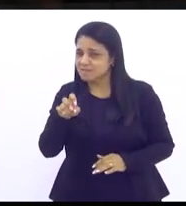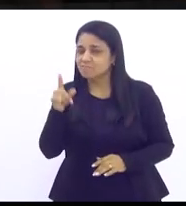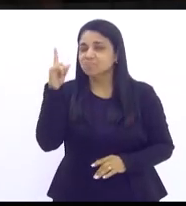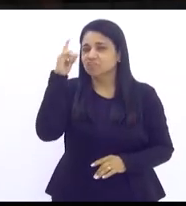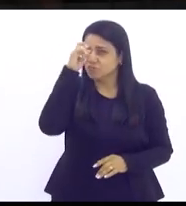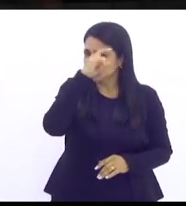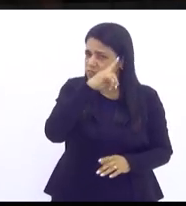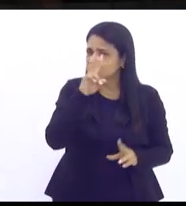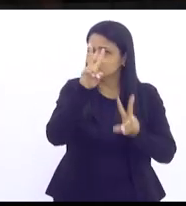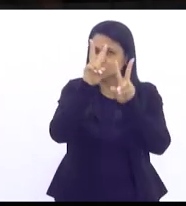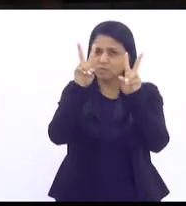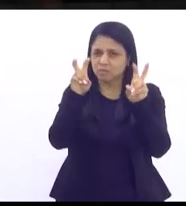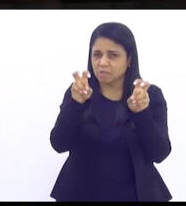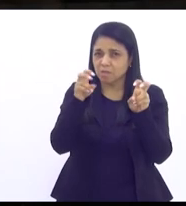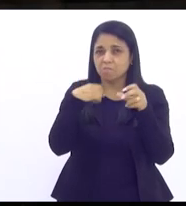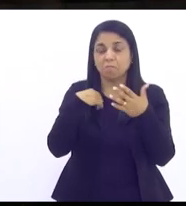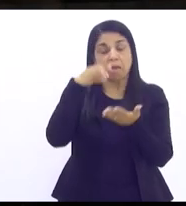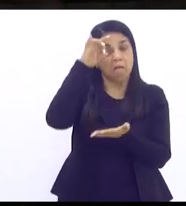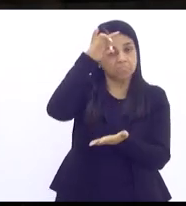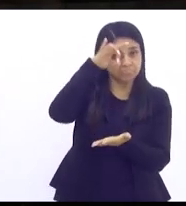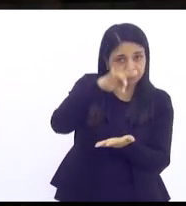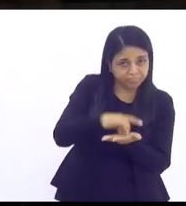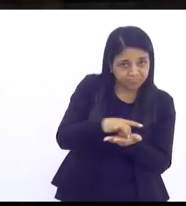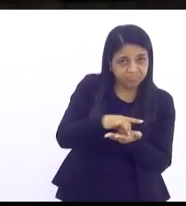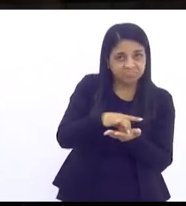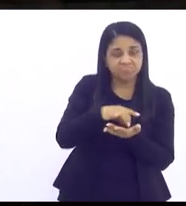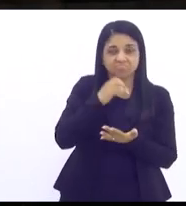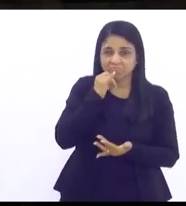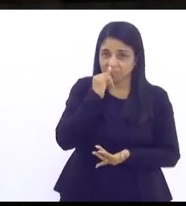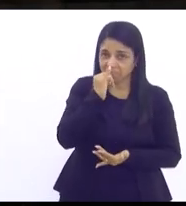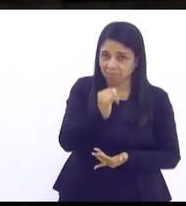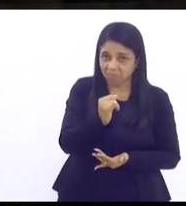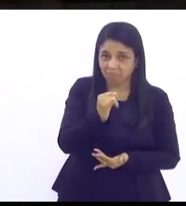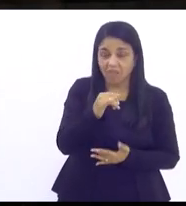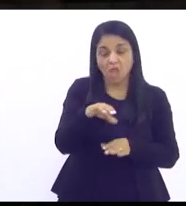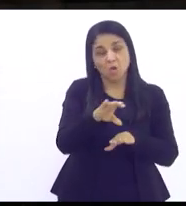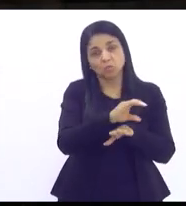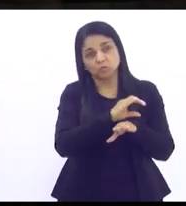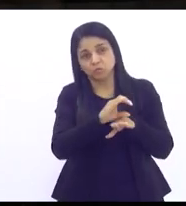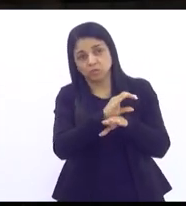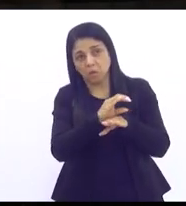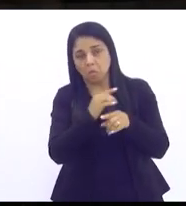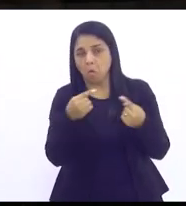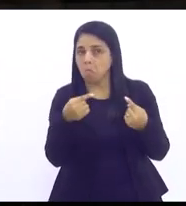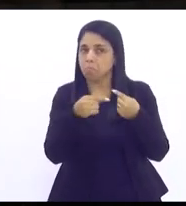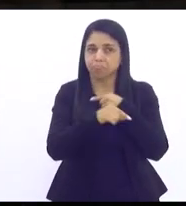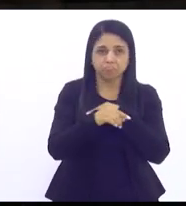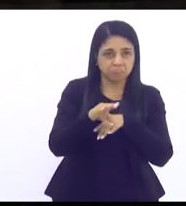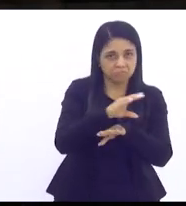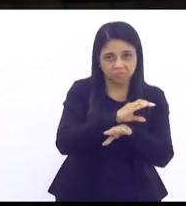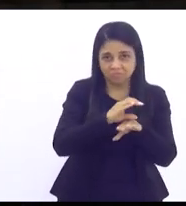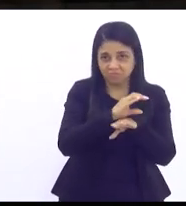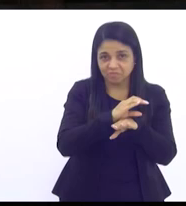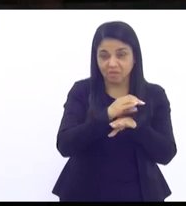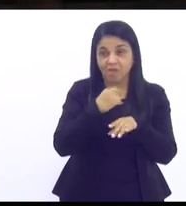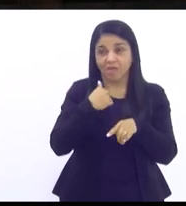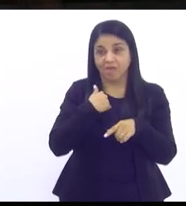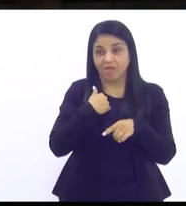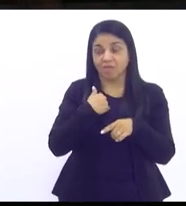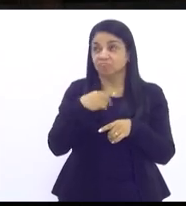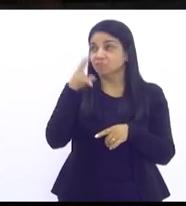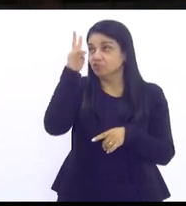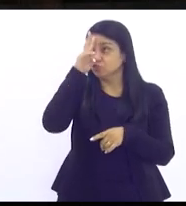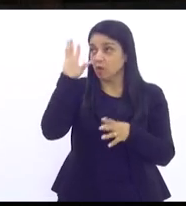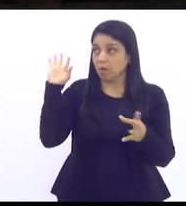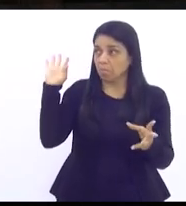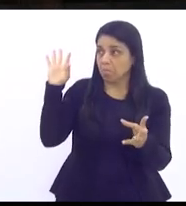complexo para você afirmar é constitucional ou não é constitucional, por todo esse histórico que eu quis